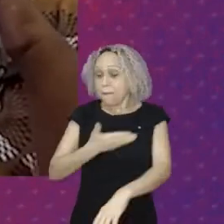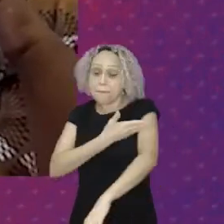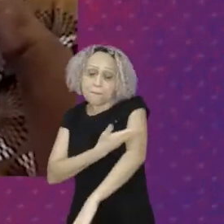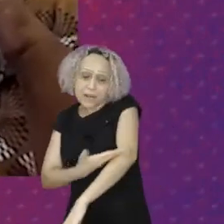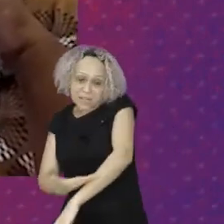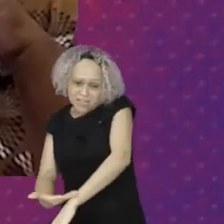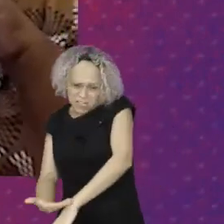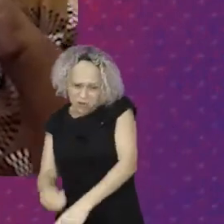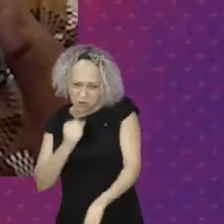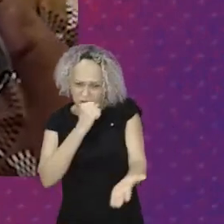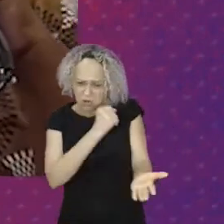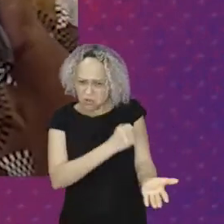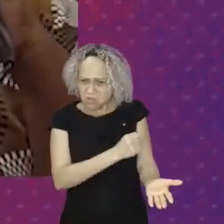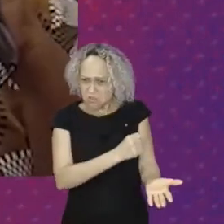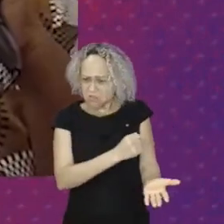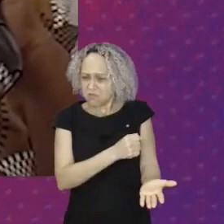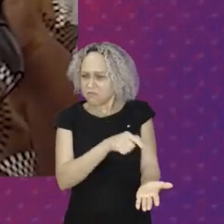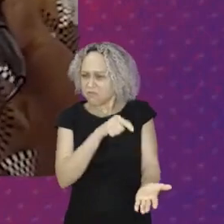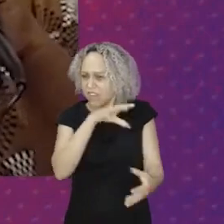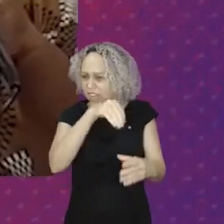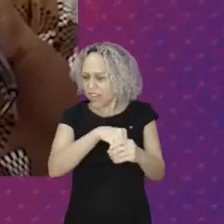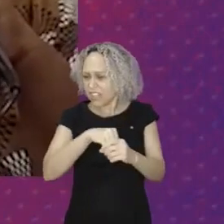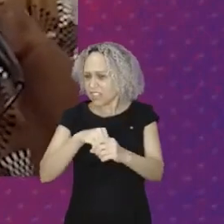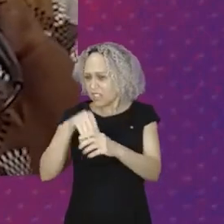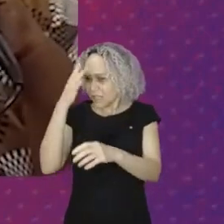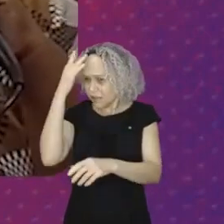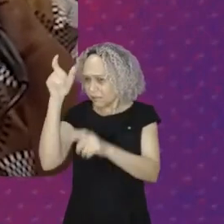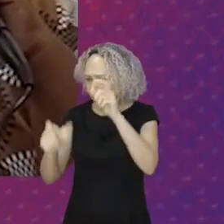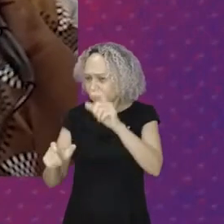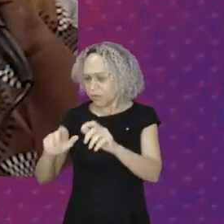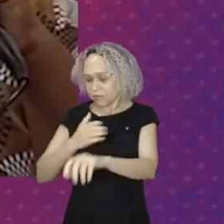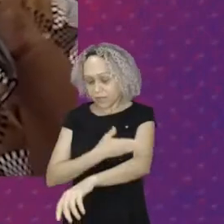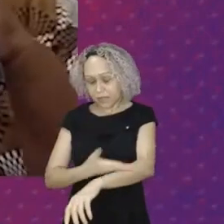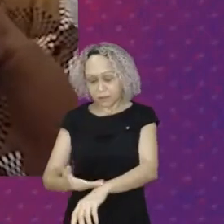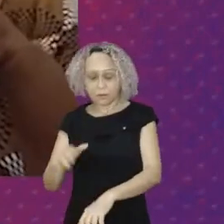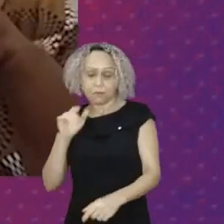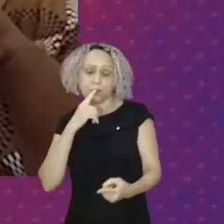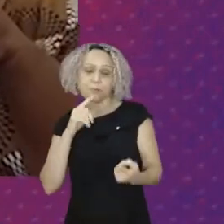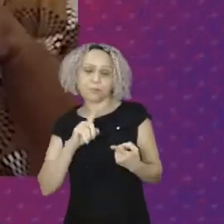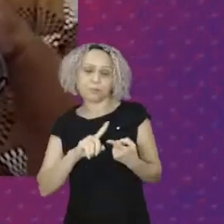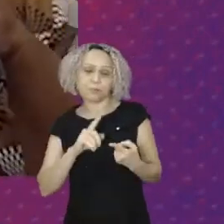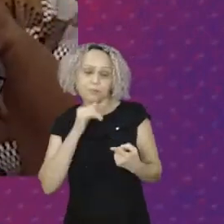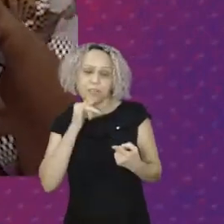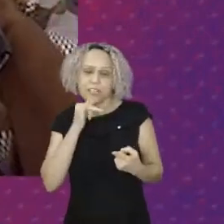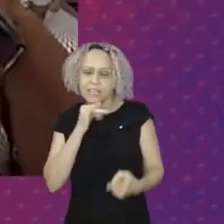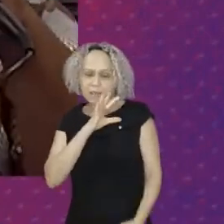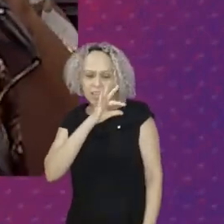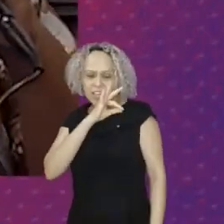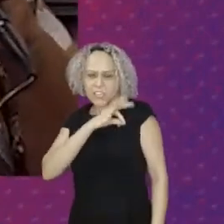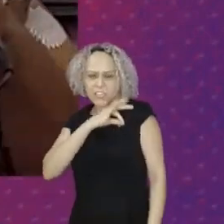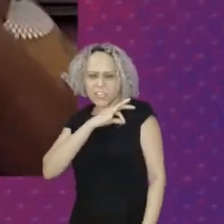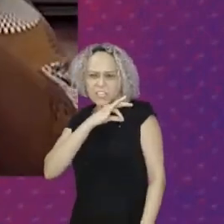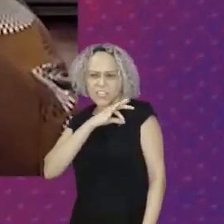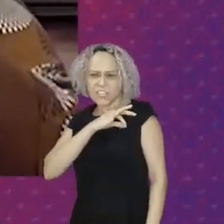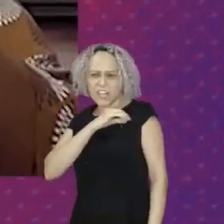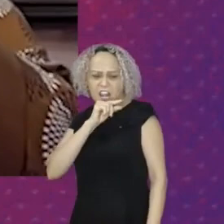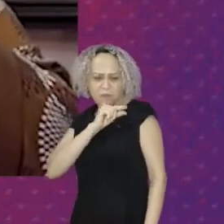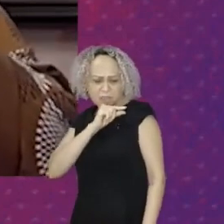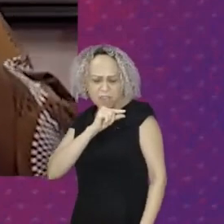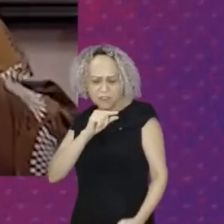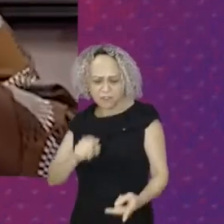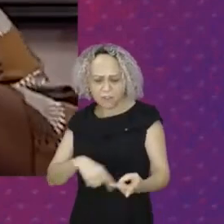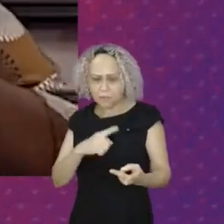que elas tivessem direito ao salário mínimo, 13º e férias, a elite brasileira disse que o país